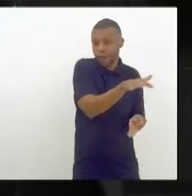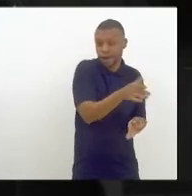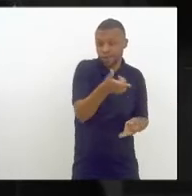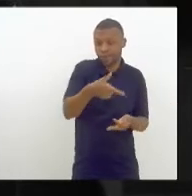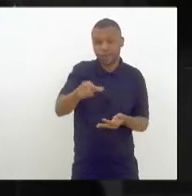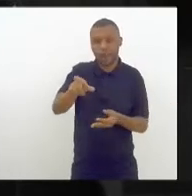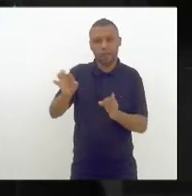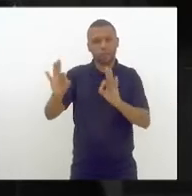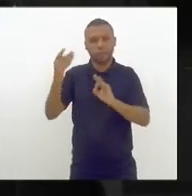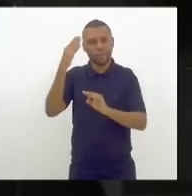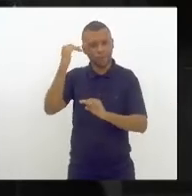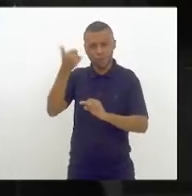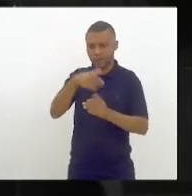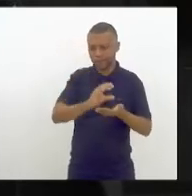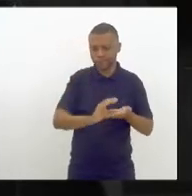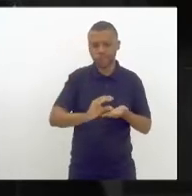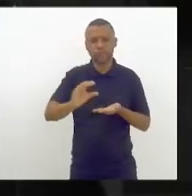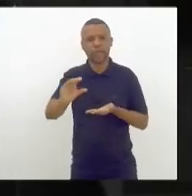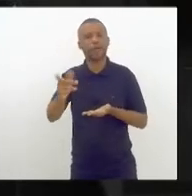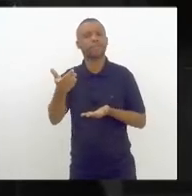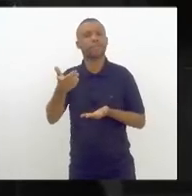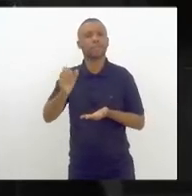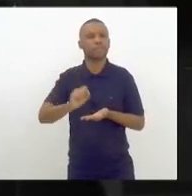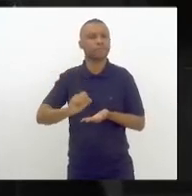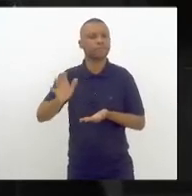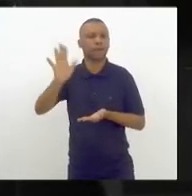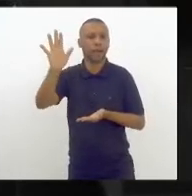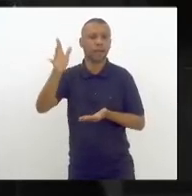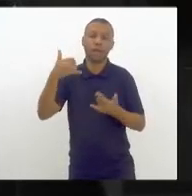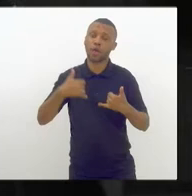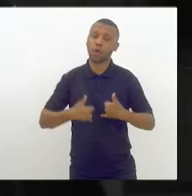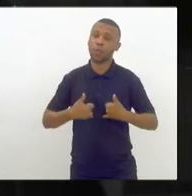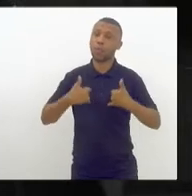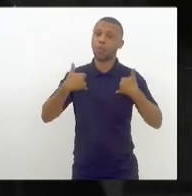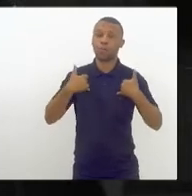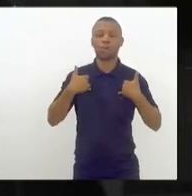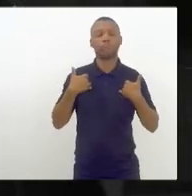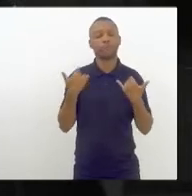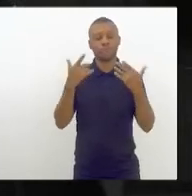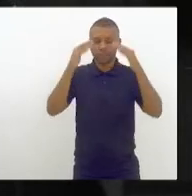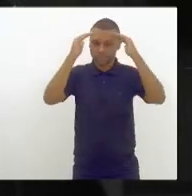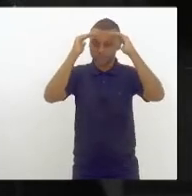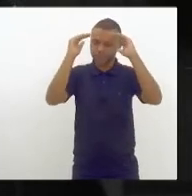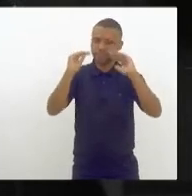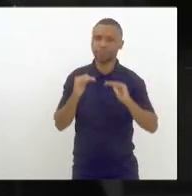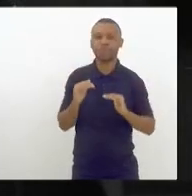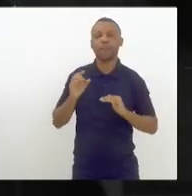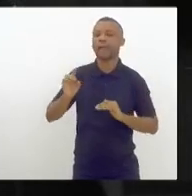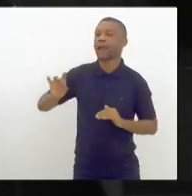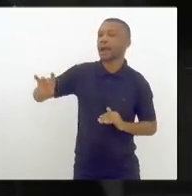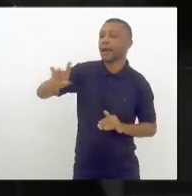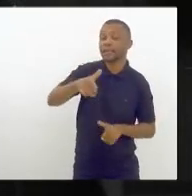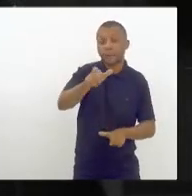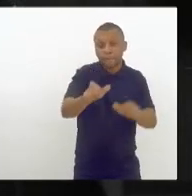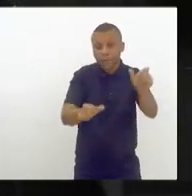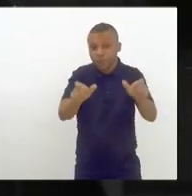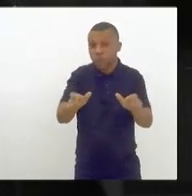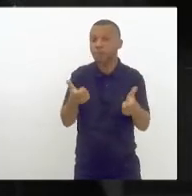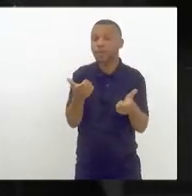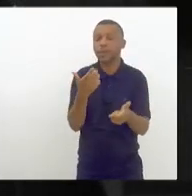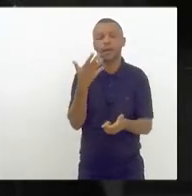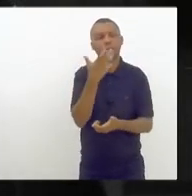igualmente Quando desejavam ali se apresentar e era um orgulho e uma honra para cada sambista Para cada homem uma mulher do Samba